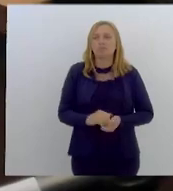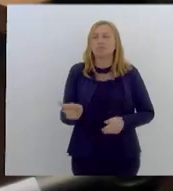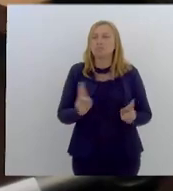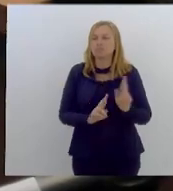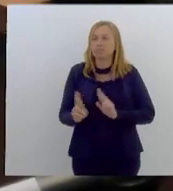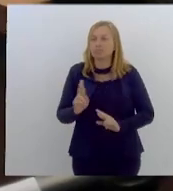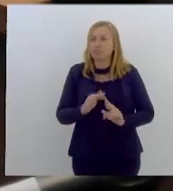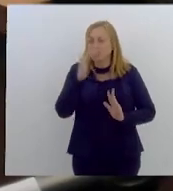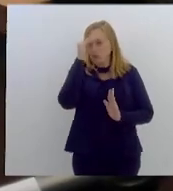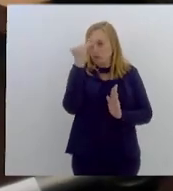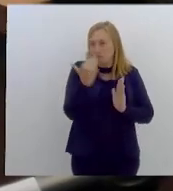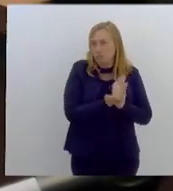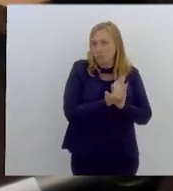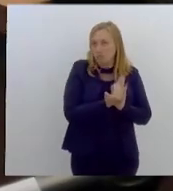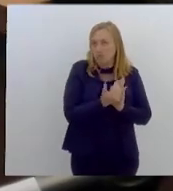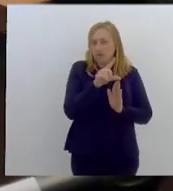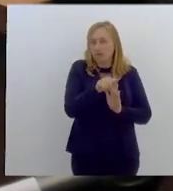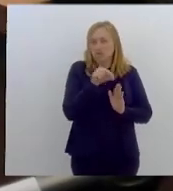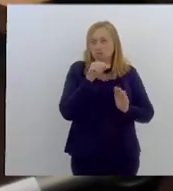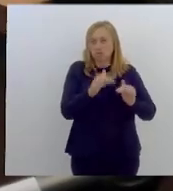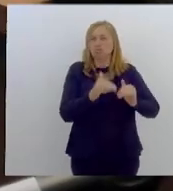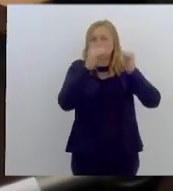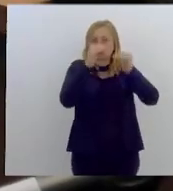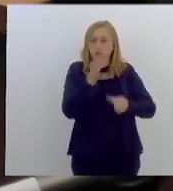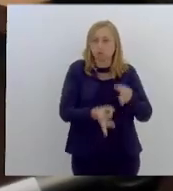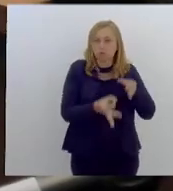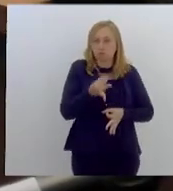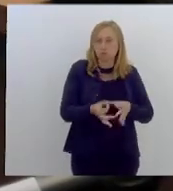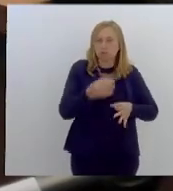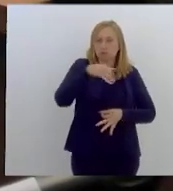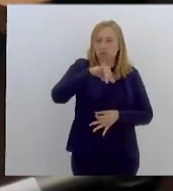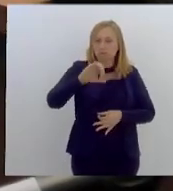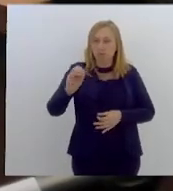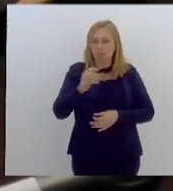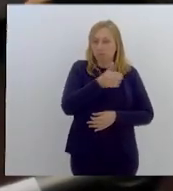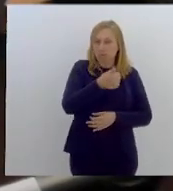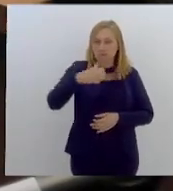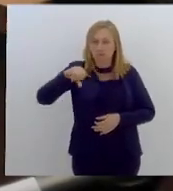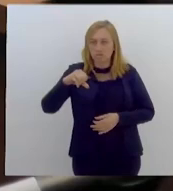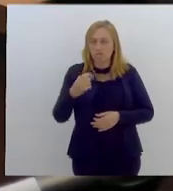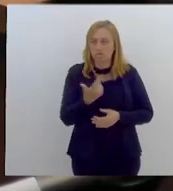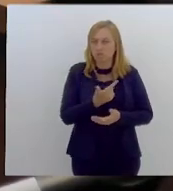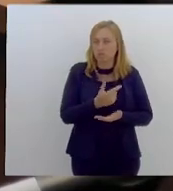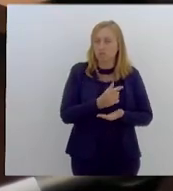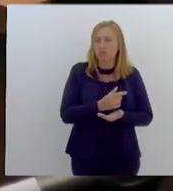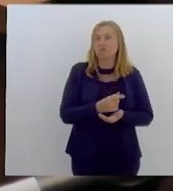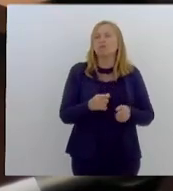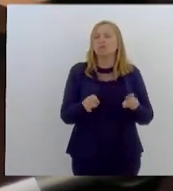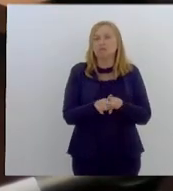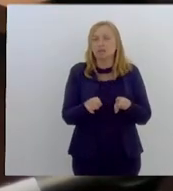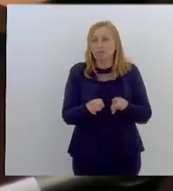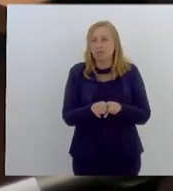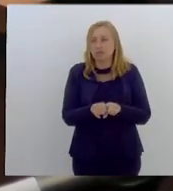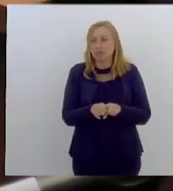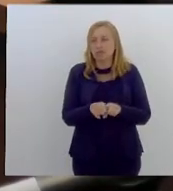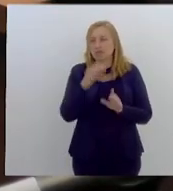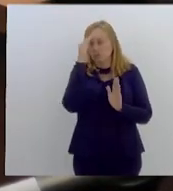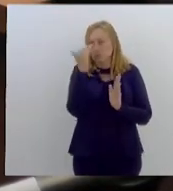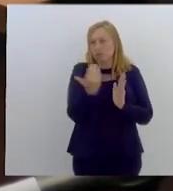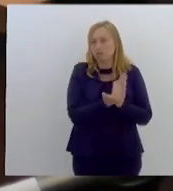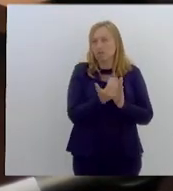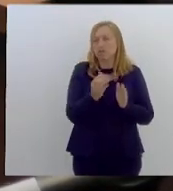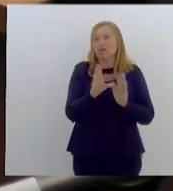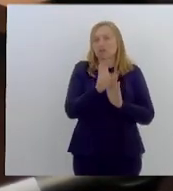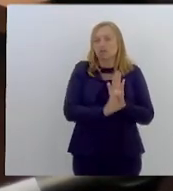relação ao cumprimento da decisão do Supremo, que é de maio de 2019 e não cabia mais recurso, e tanto em relação ao cumprimento da